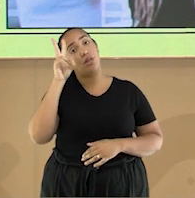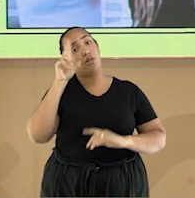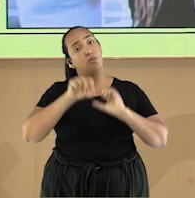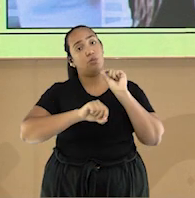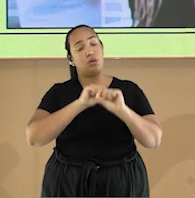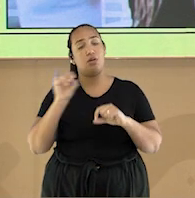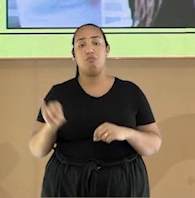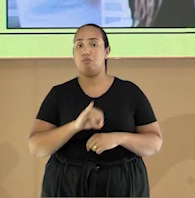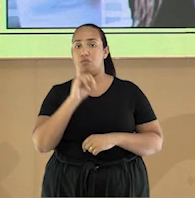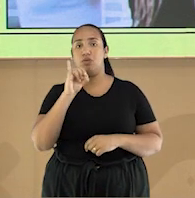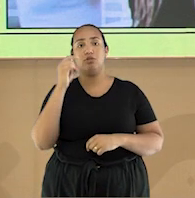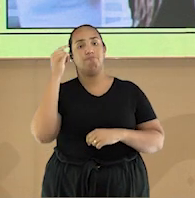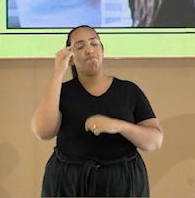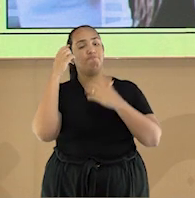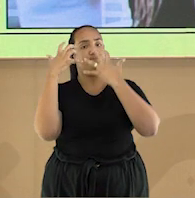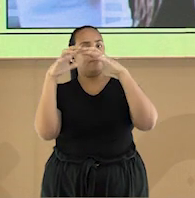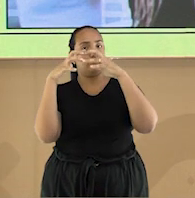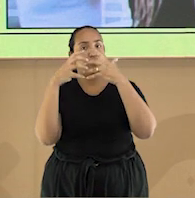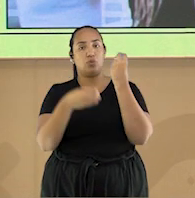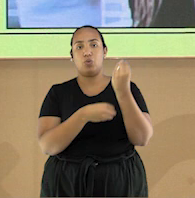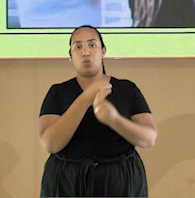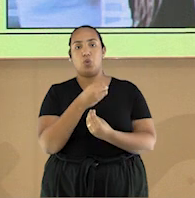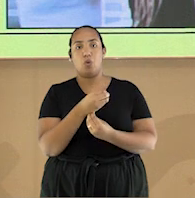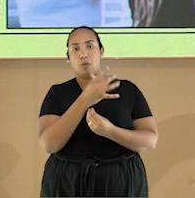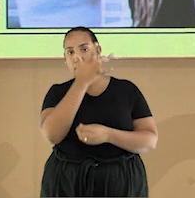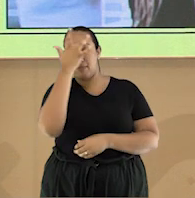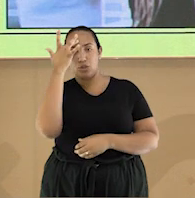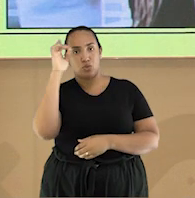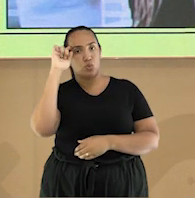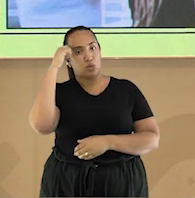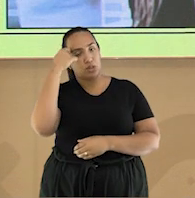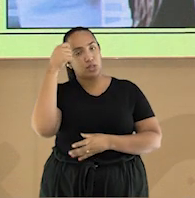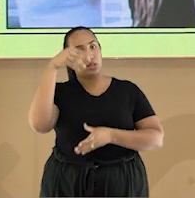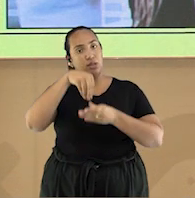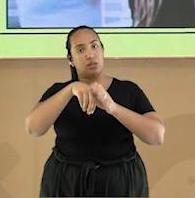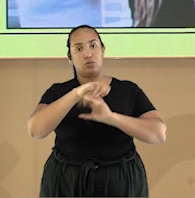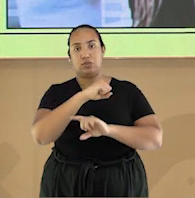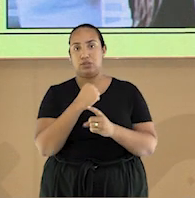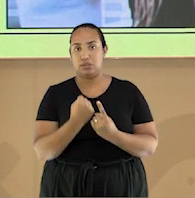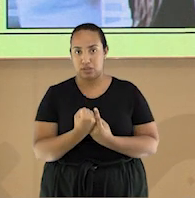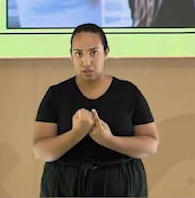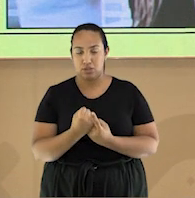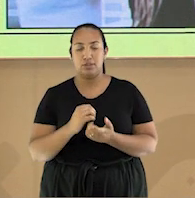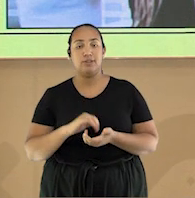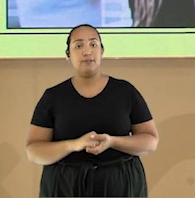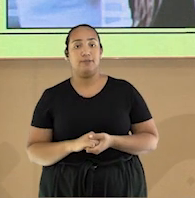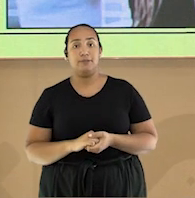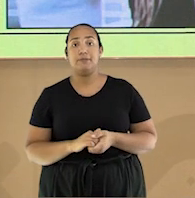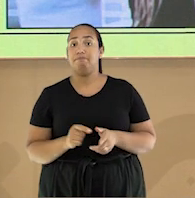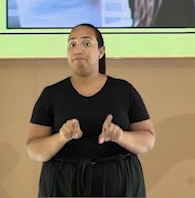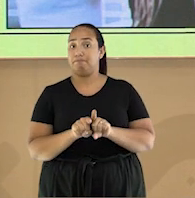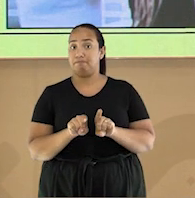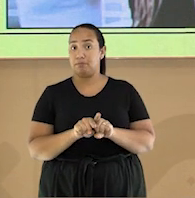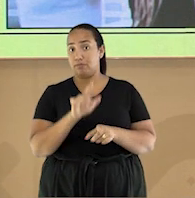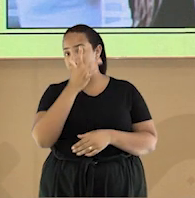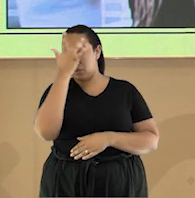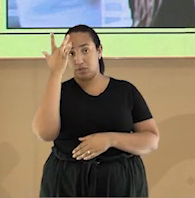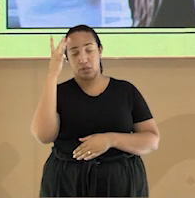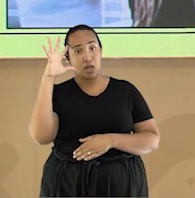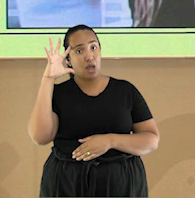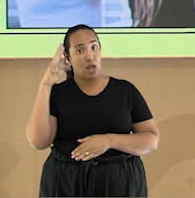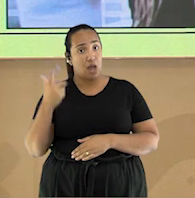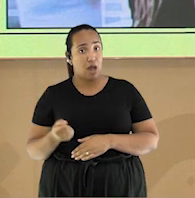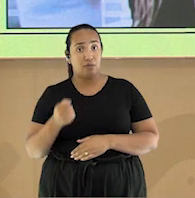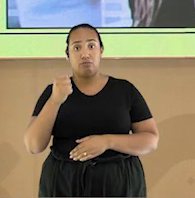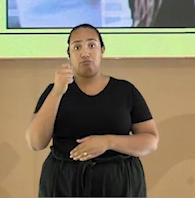de refletir sobre a posição dos negros na sociedade. Afinal, as gerações de afro-brasileiros que sucederam a época